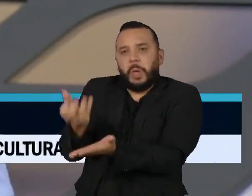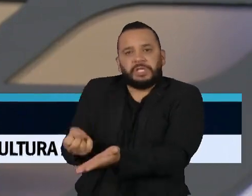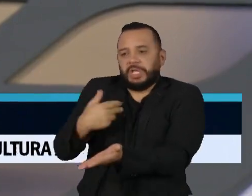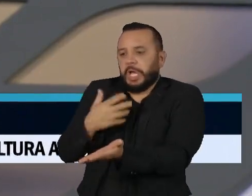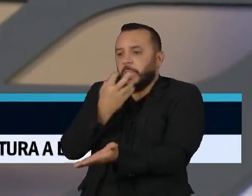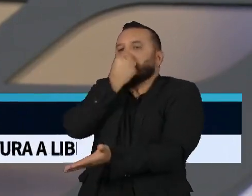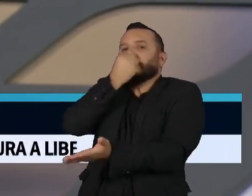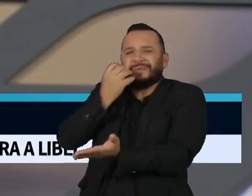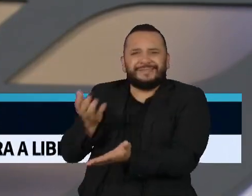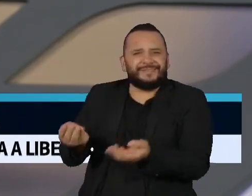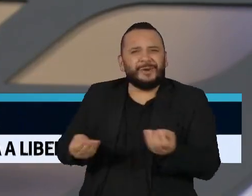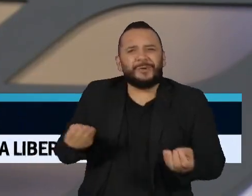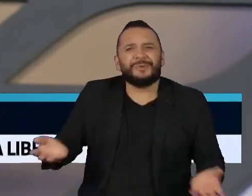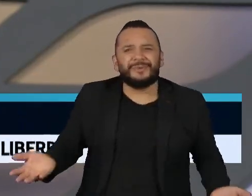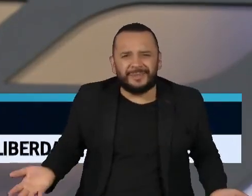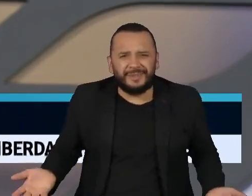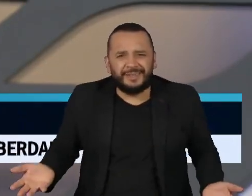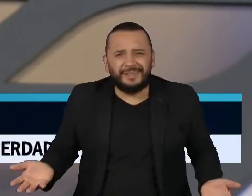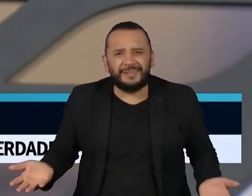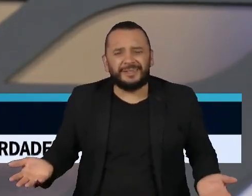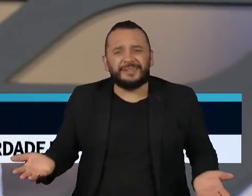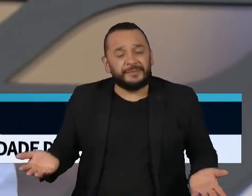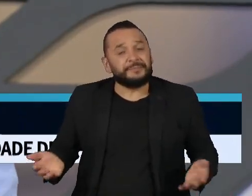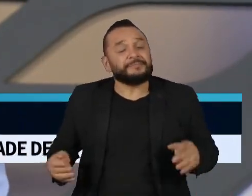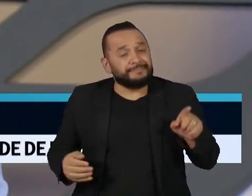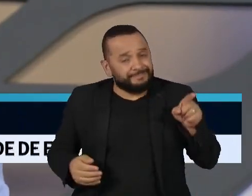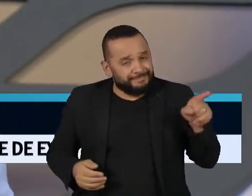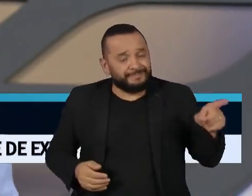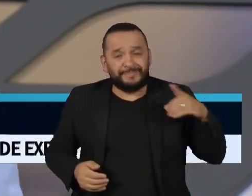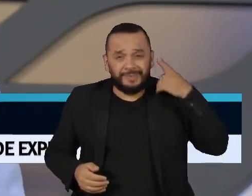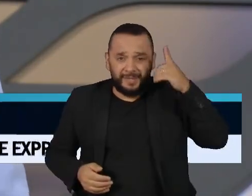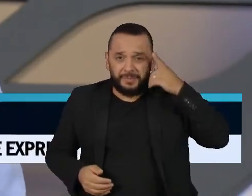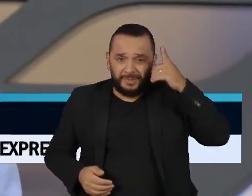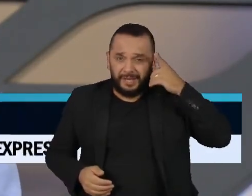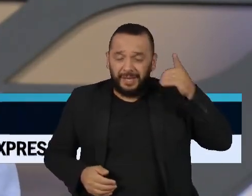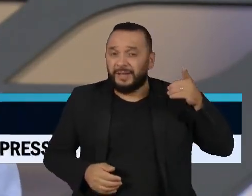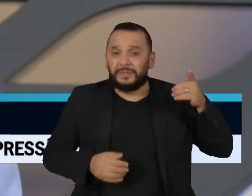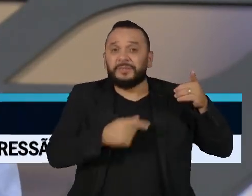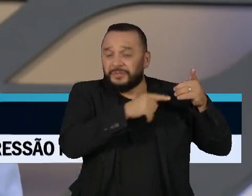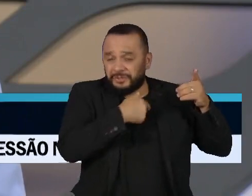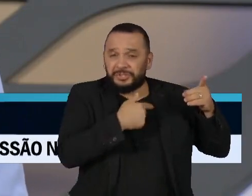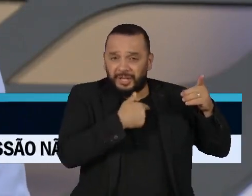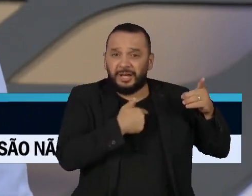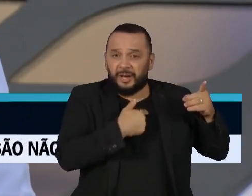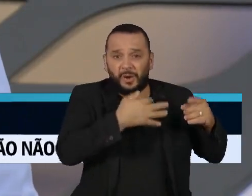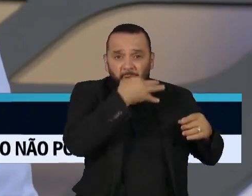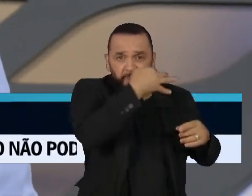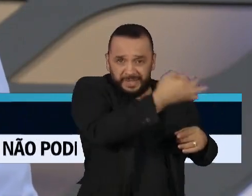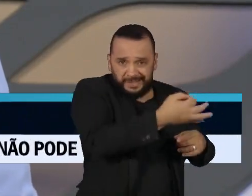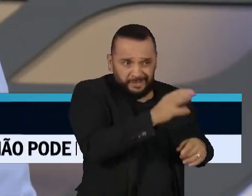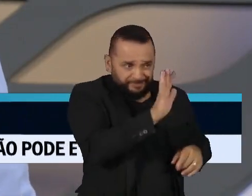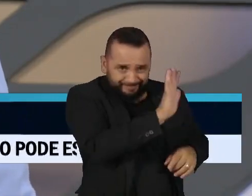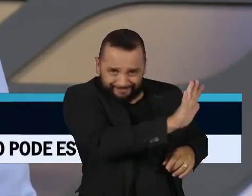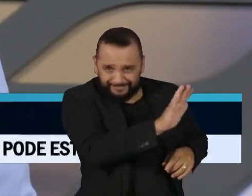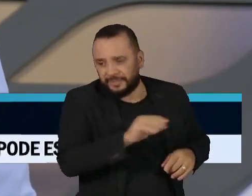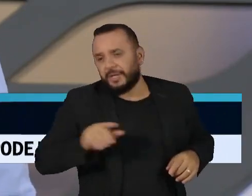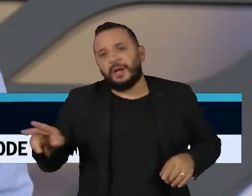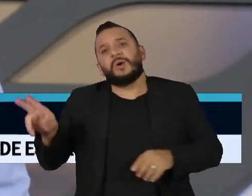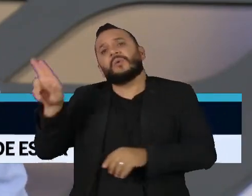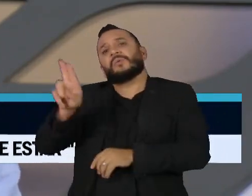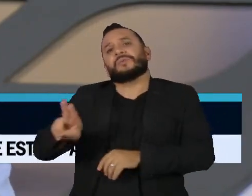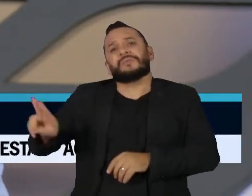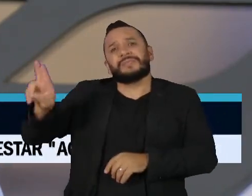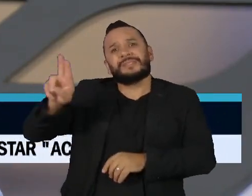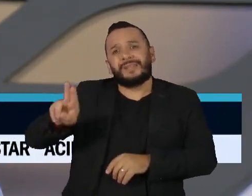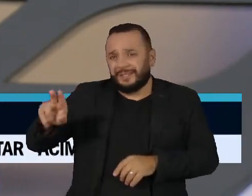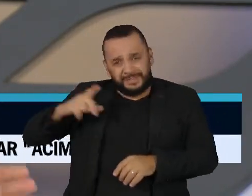artística. Mas mais ainda do que a posição do deputado, me espanta a universidade. Nós temos autonomia universitária